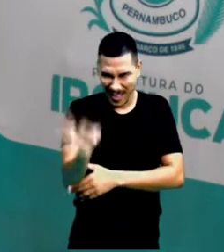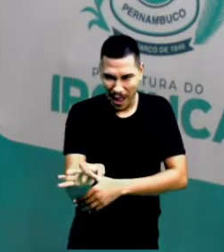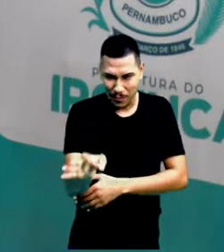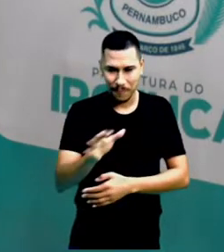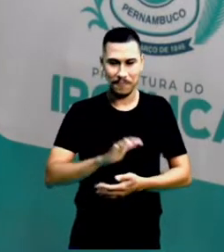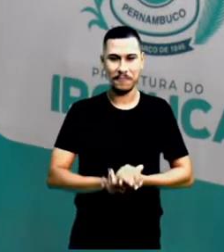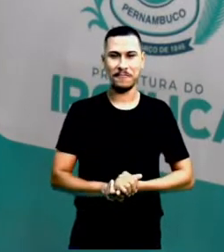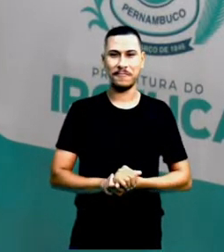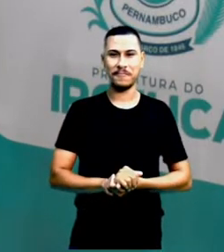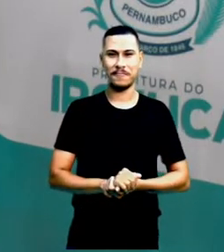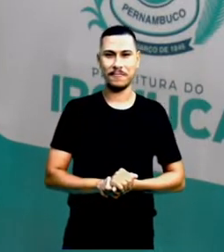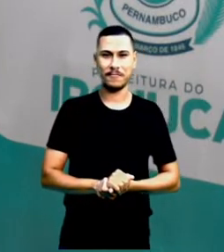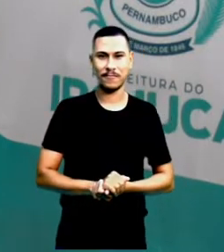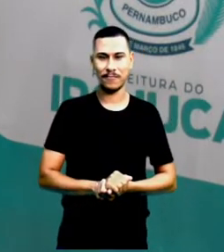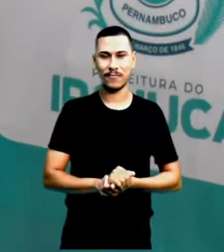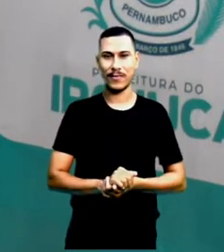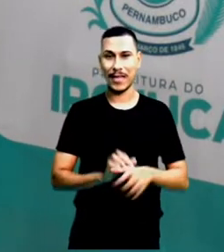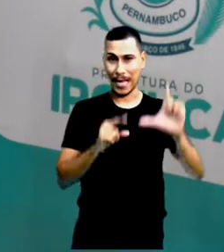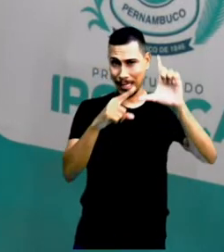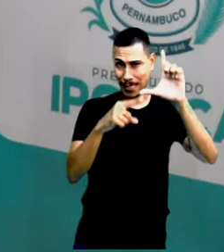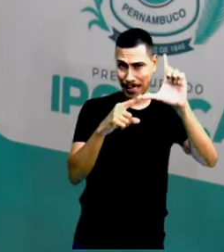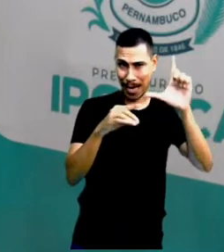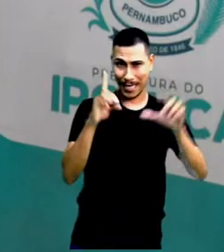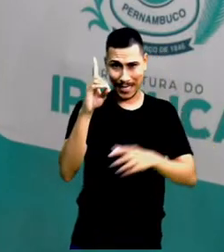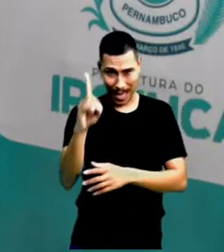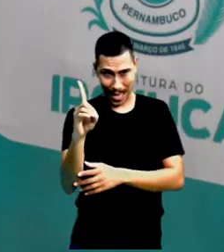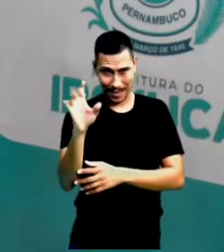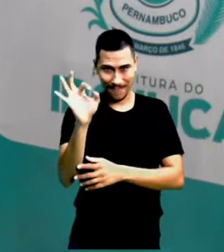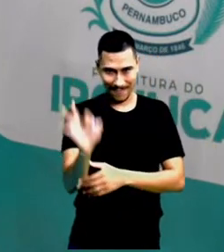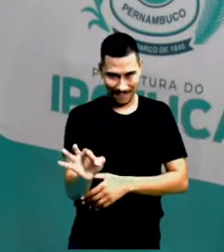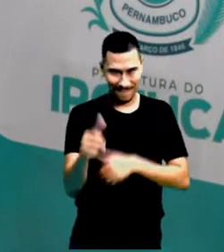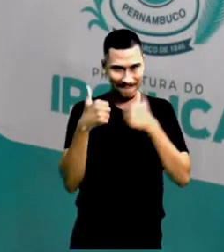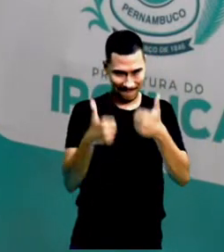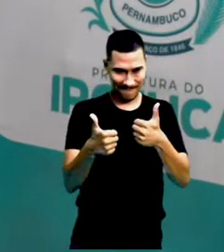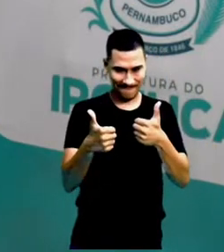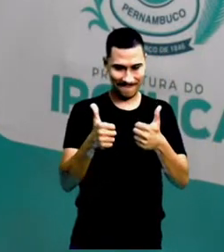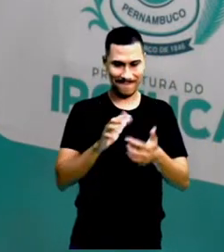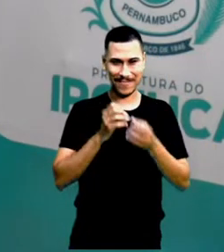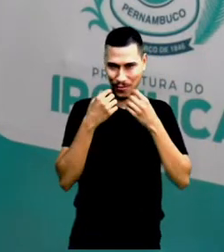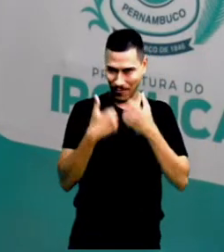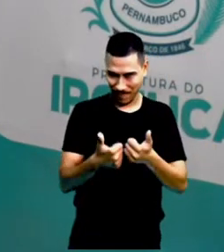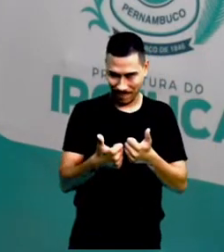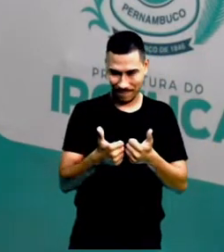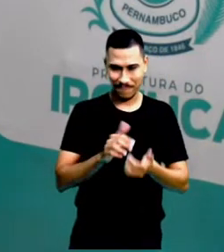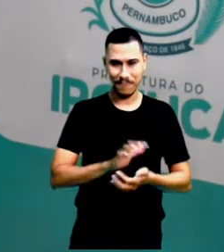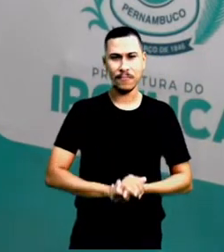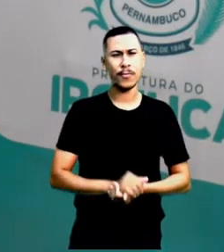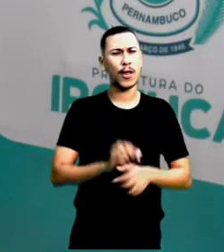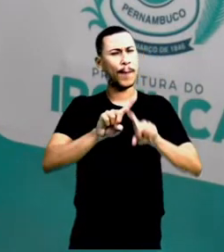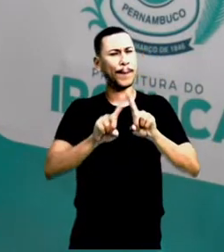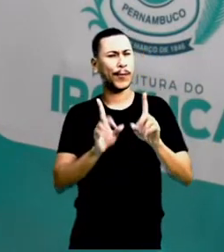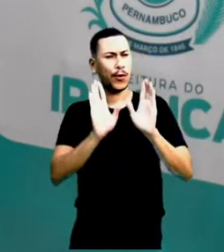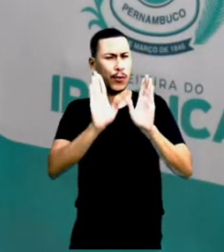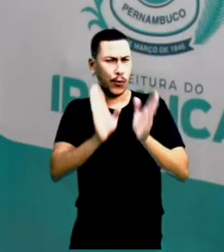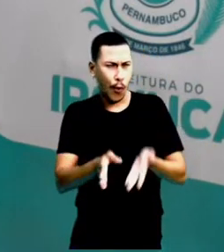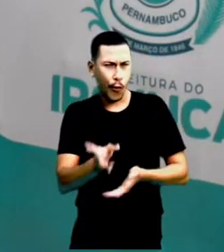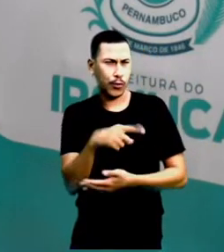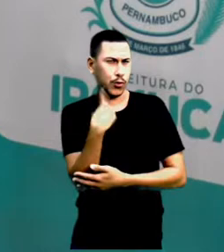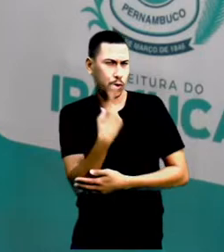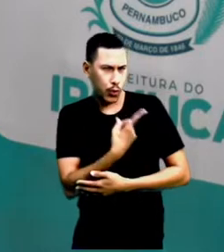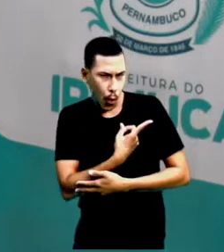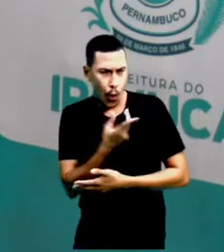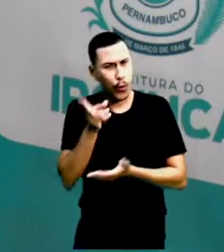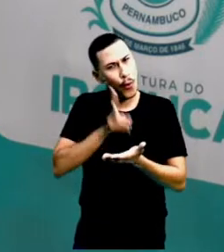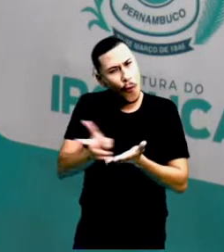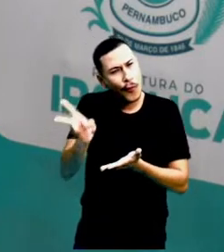Vamos lá? Letra D. Ok? Tudo bom aí? Mas hoje nós